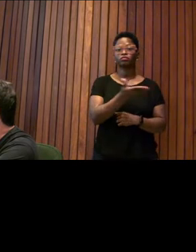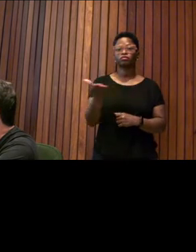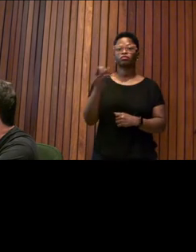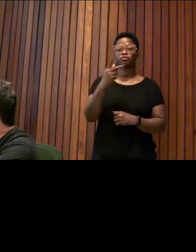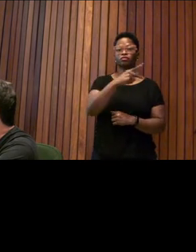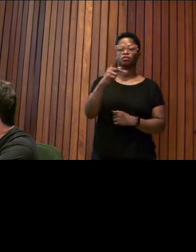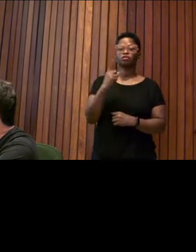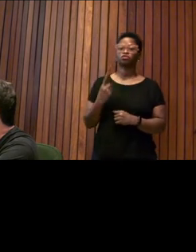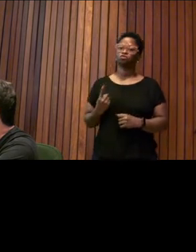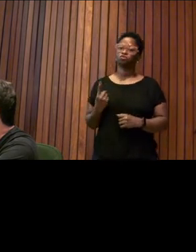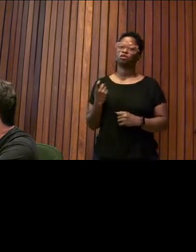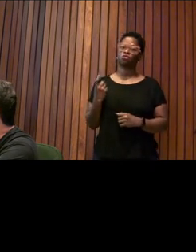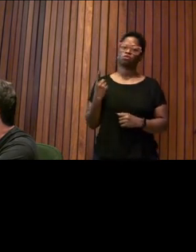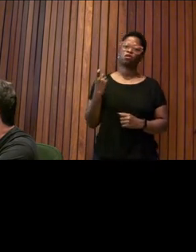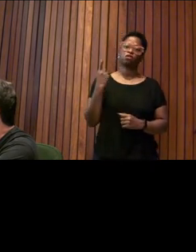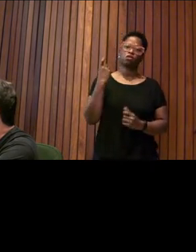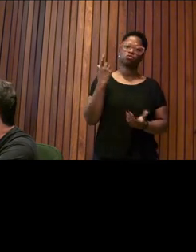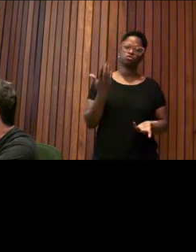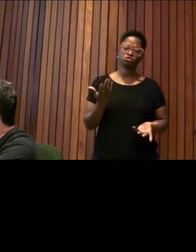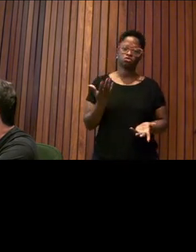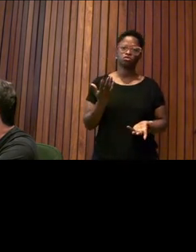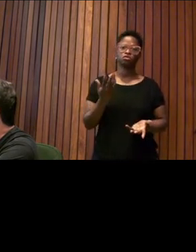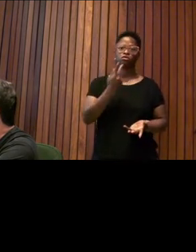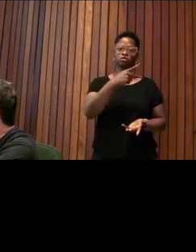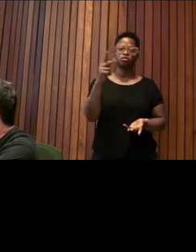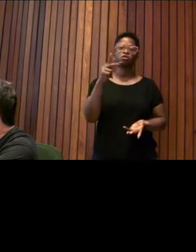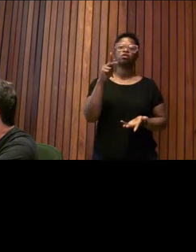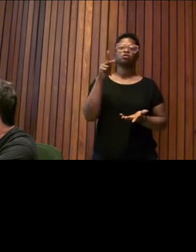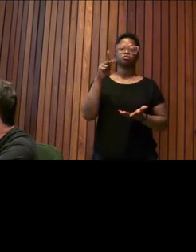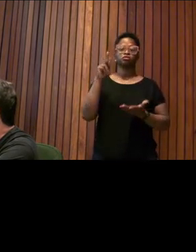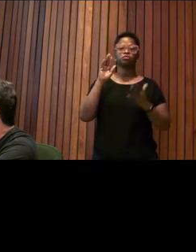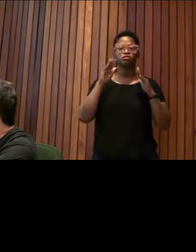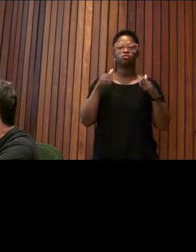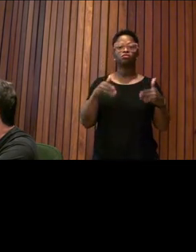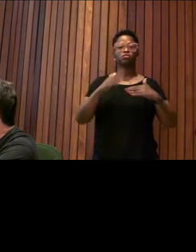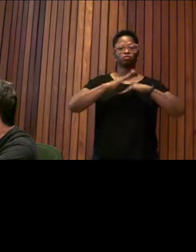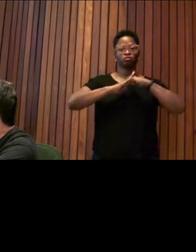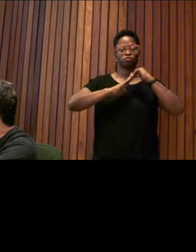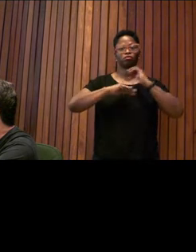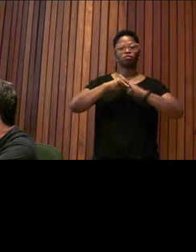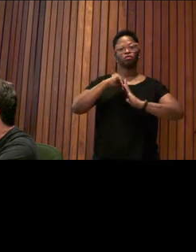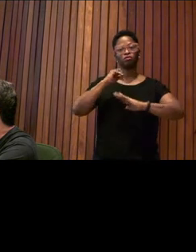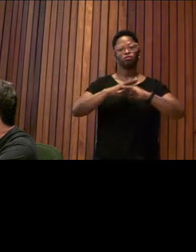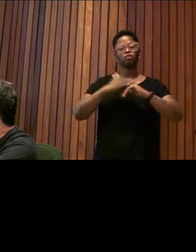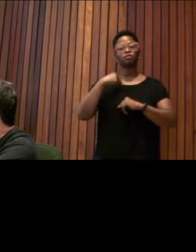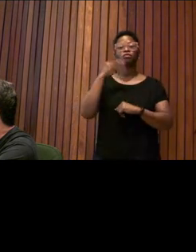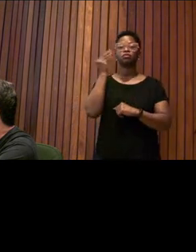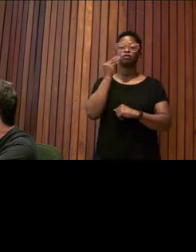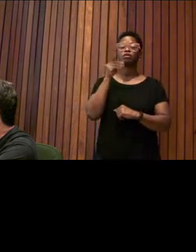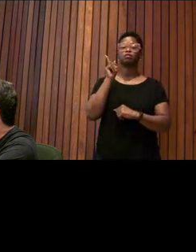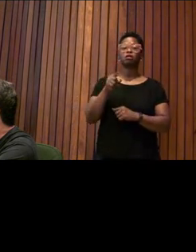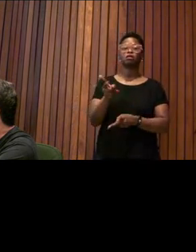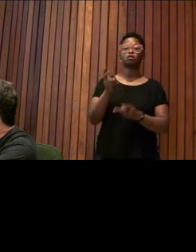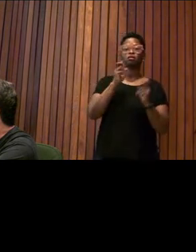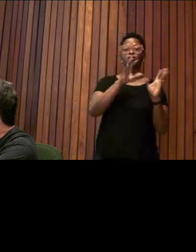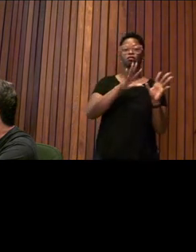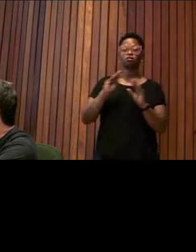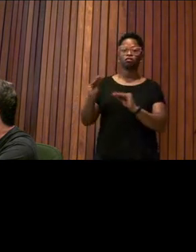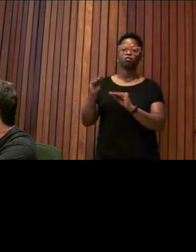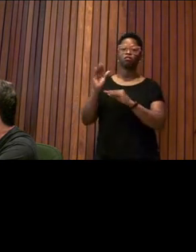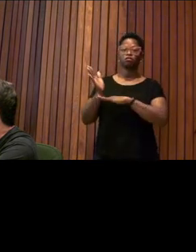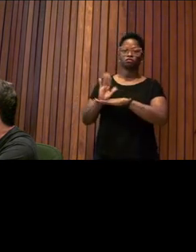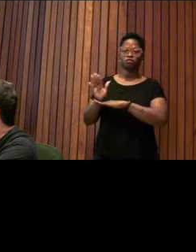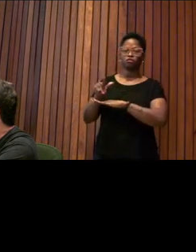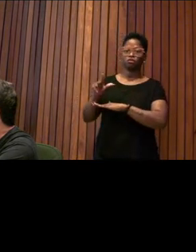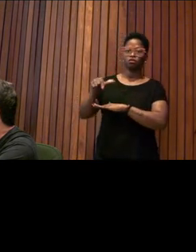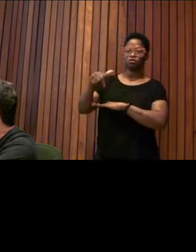sua singularidade, na sua especialidade, assim, e tentar traduzir no filme, né, que o filme é um